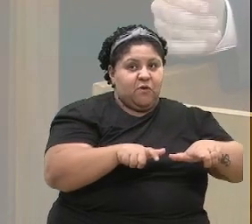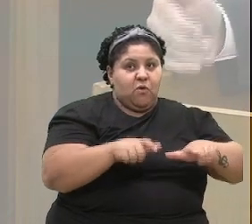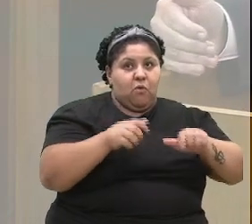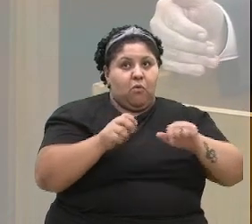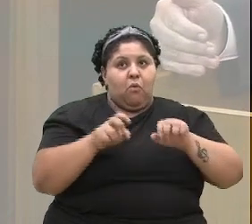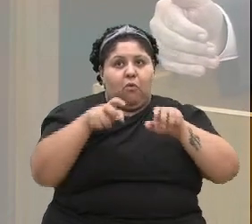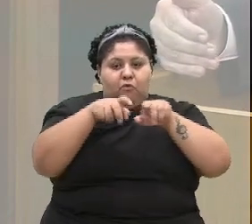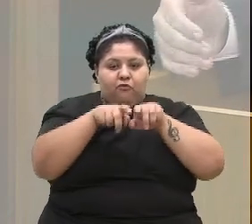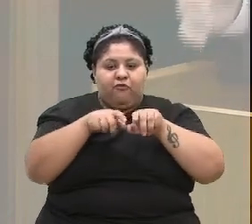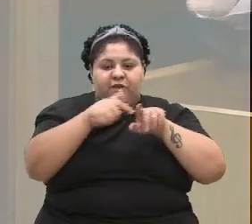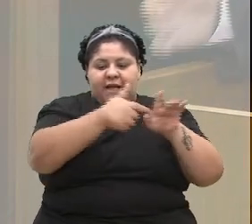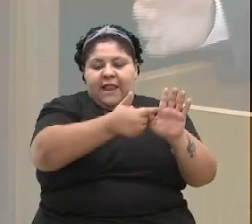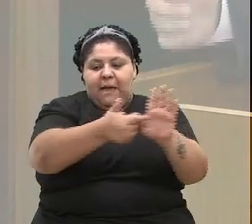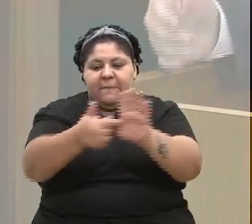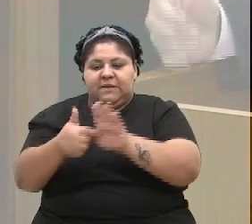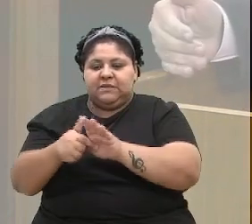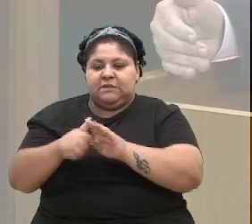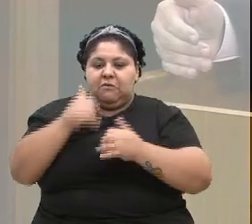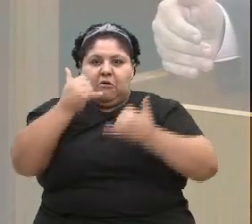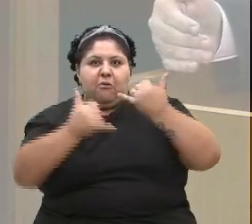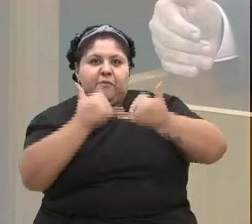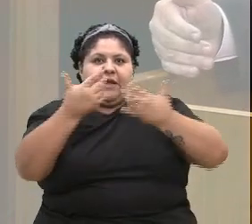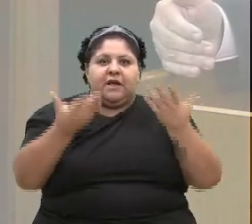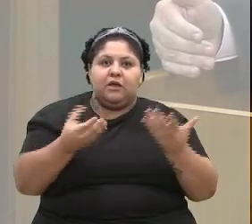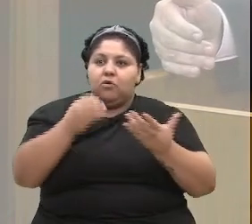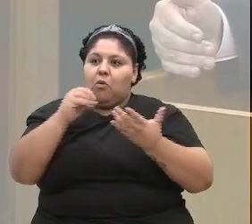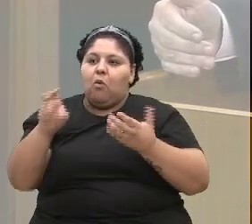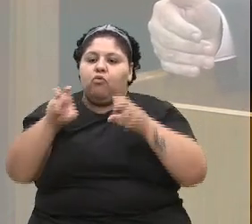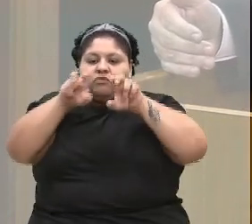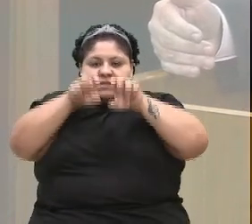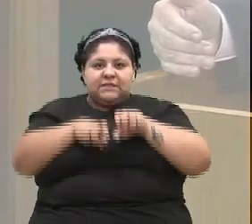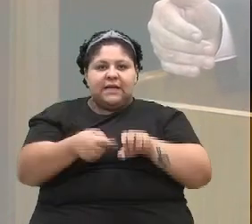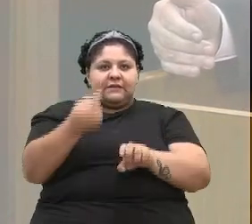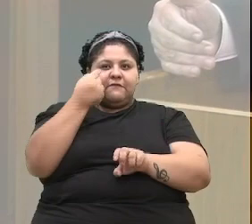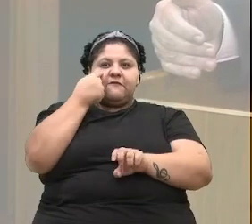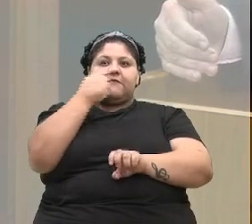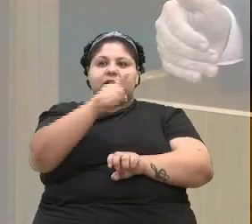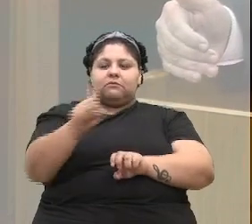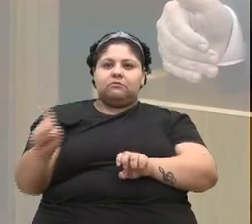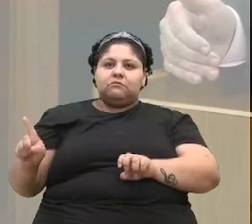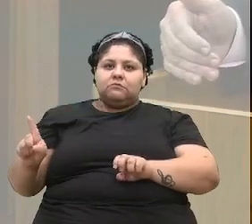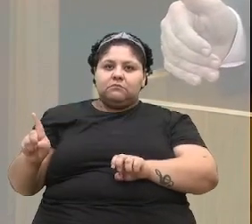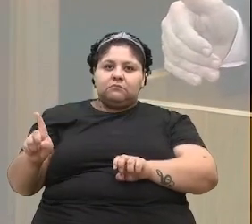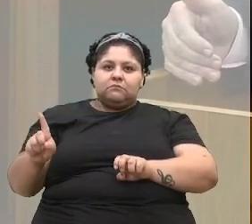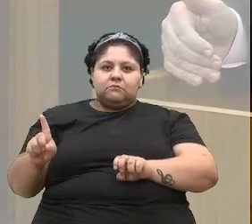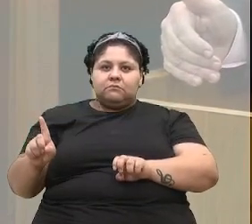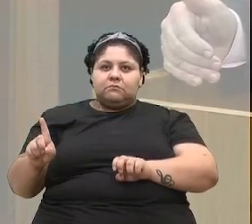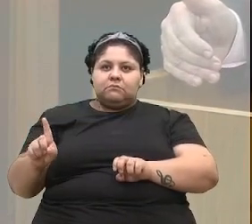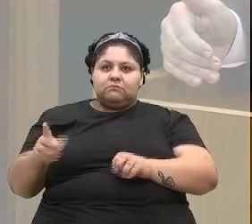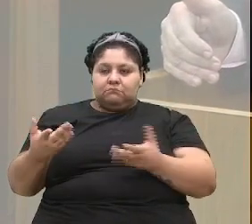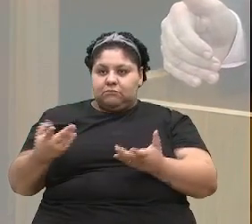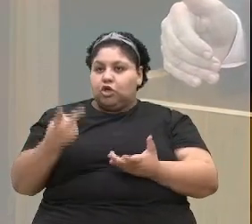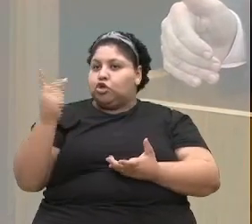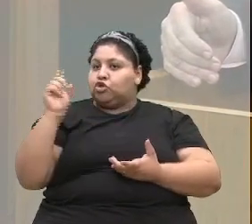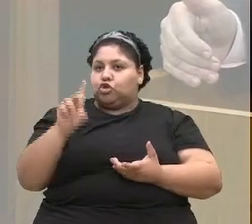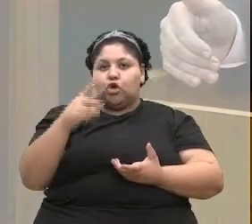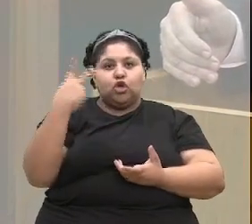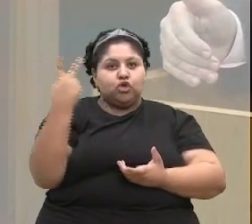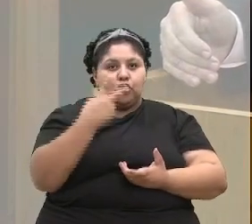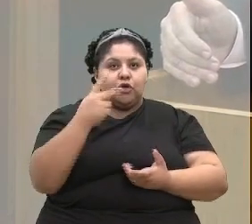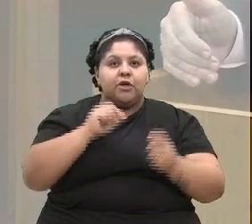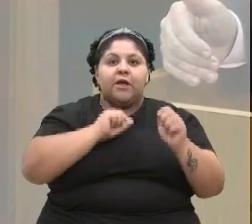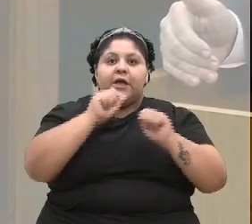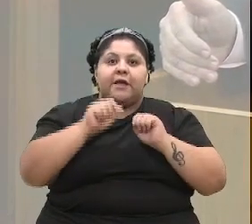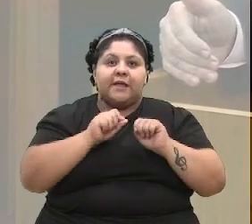O circo, que está embaixo de uma lona, só tem 2 lugares, o picadeiro ou a plateia. E quem está